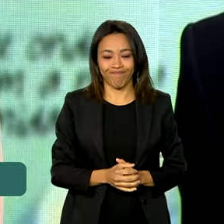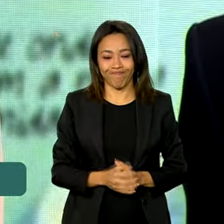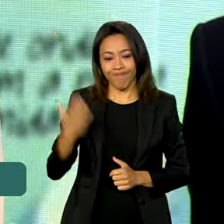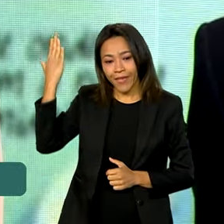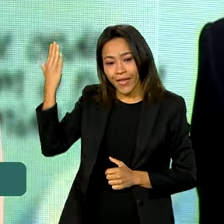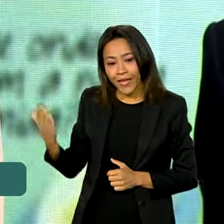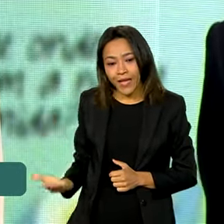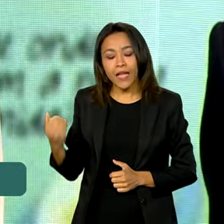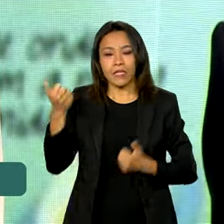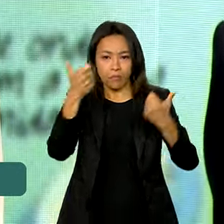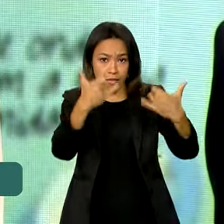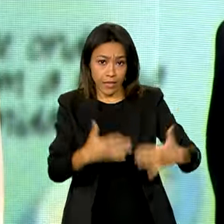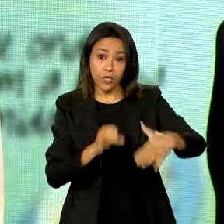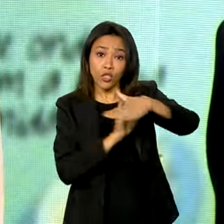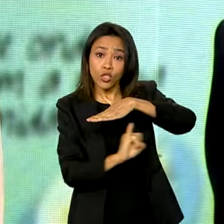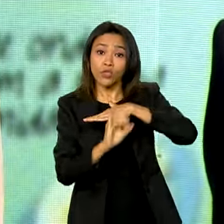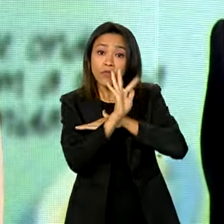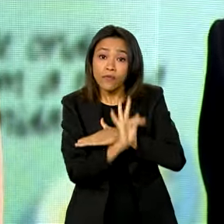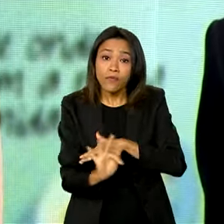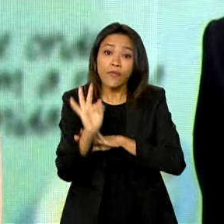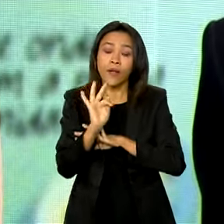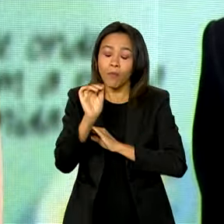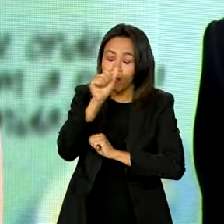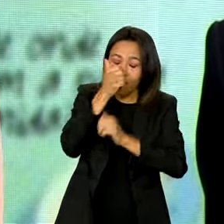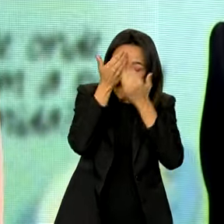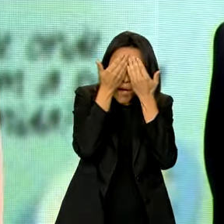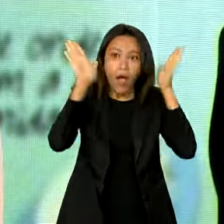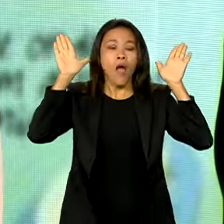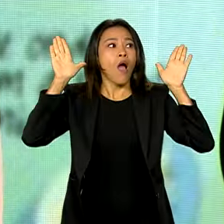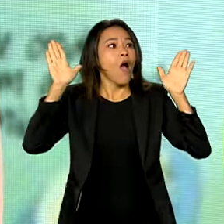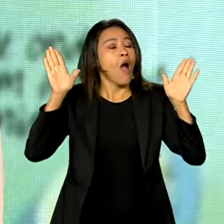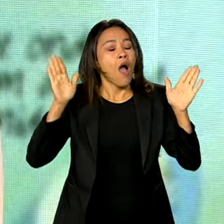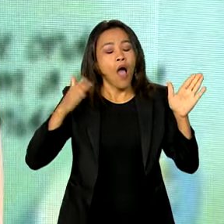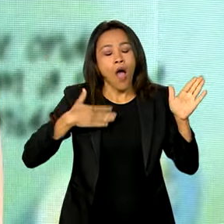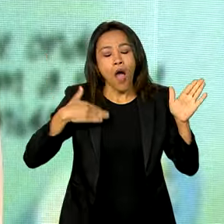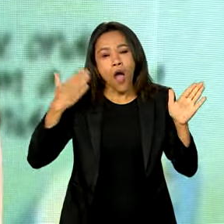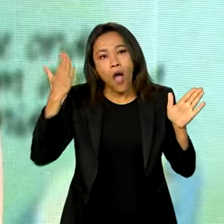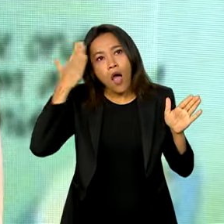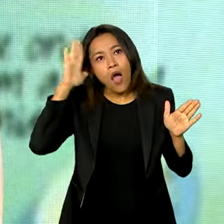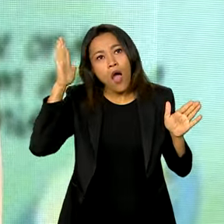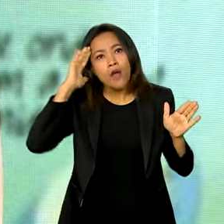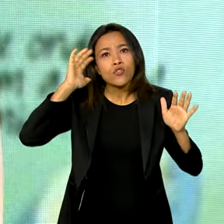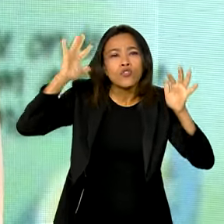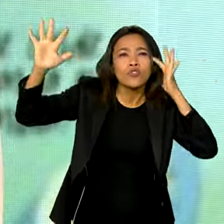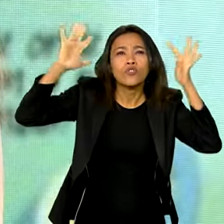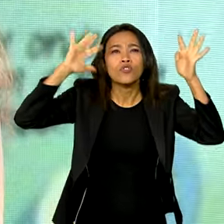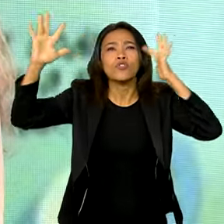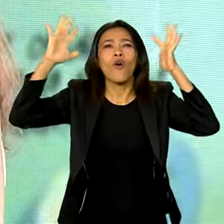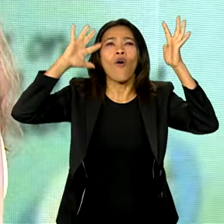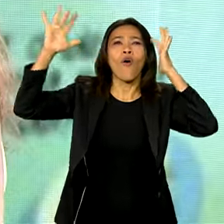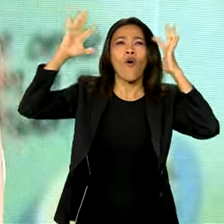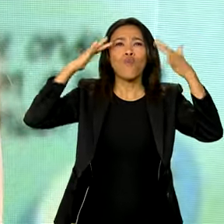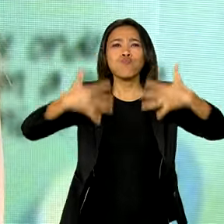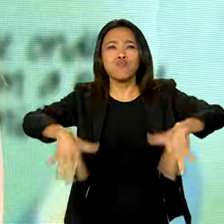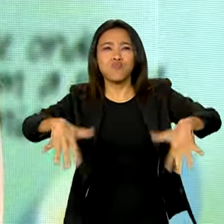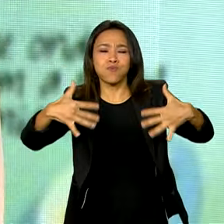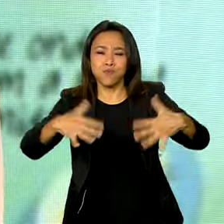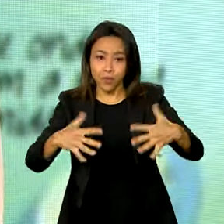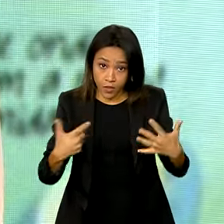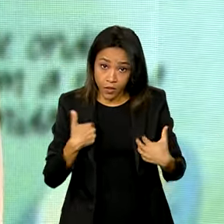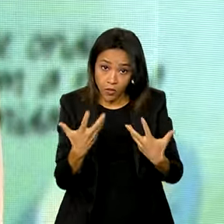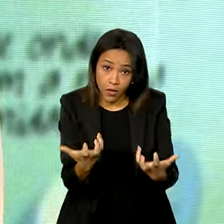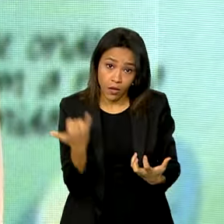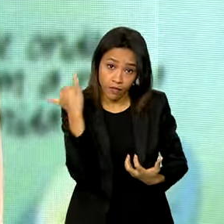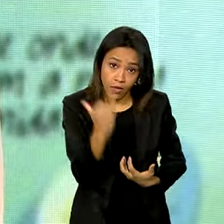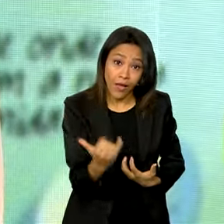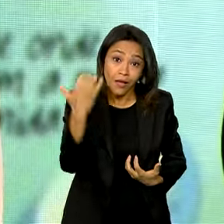do Instituto Federal muda a nossa percepção, então a gente vai conseguir ter sonhos maiores. E eu quero dizer que